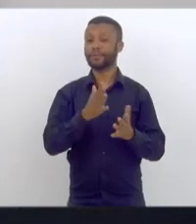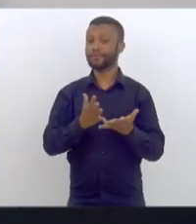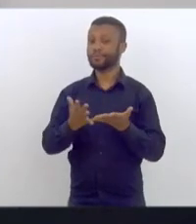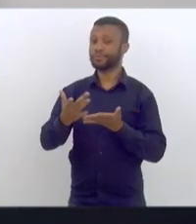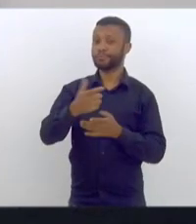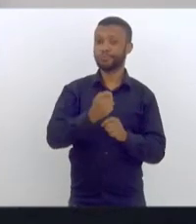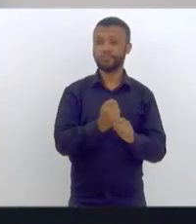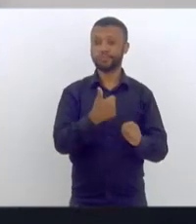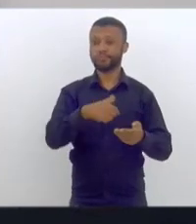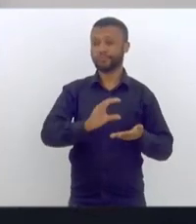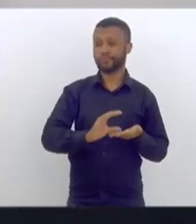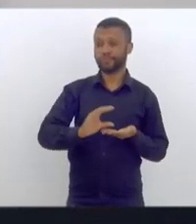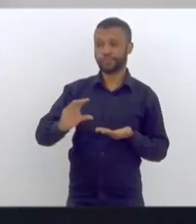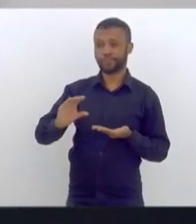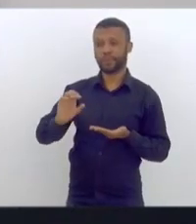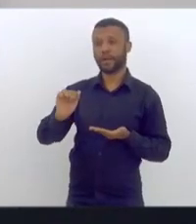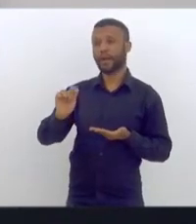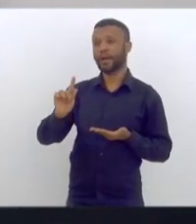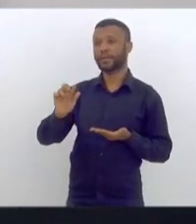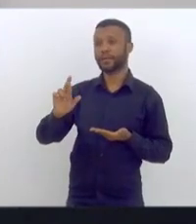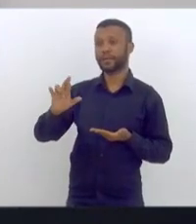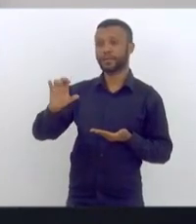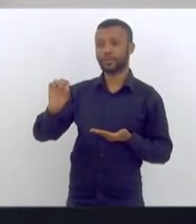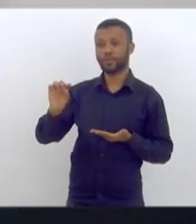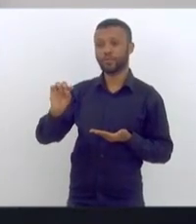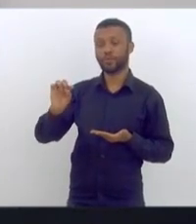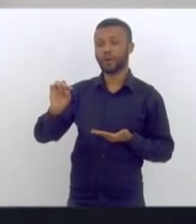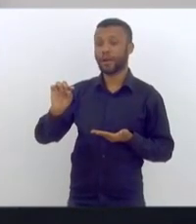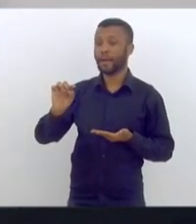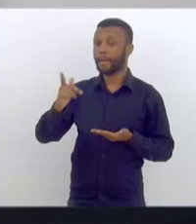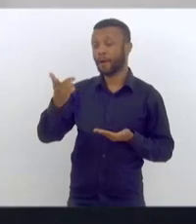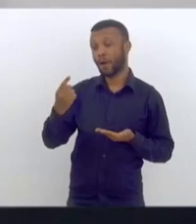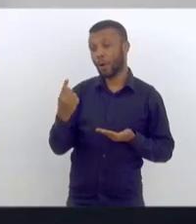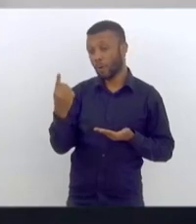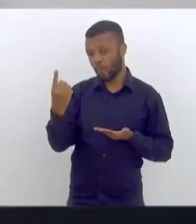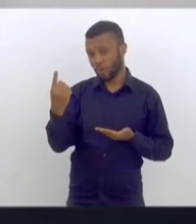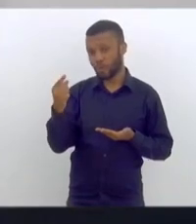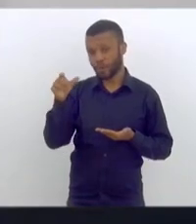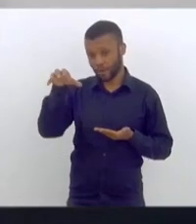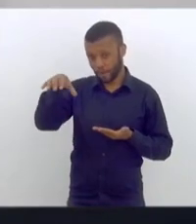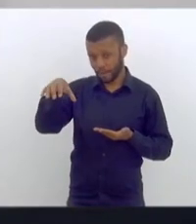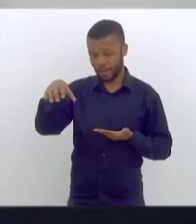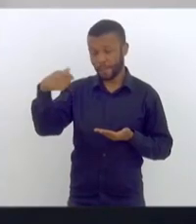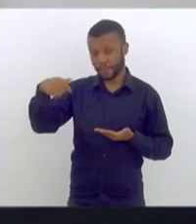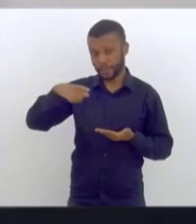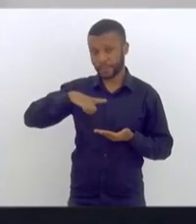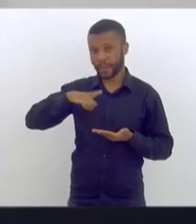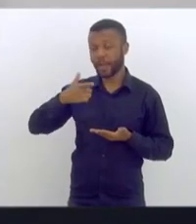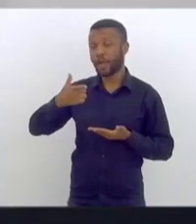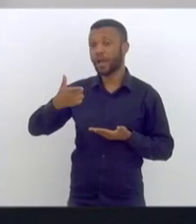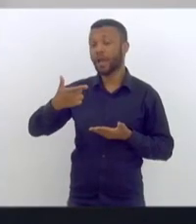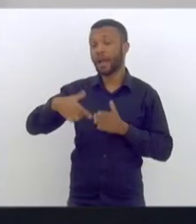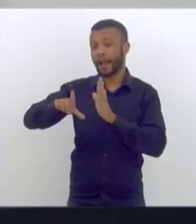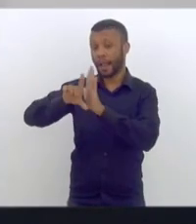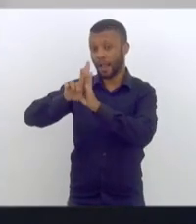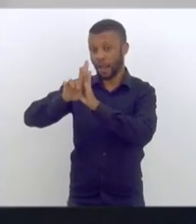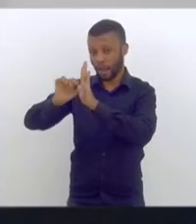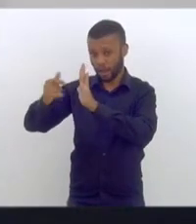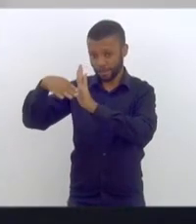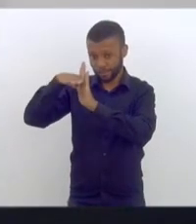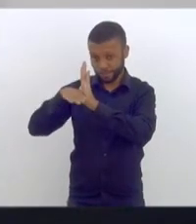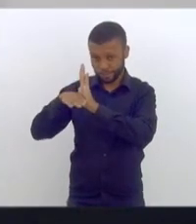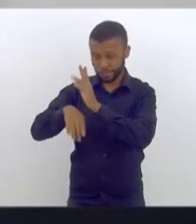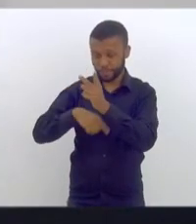Rio evidentemente um tem que ter dispositivo legal para tal dois Agri tem que querer e